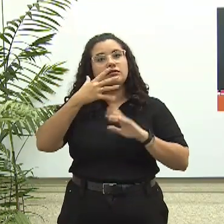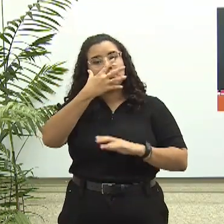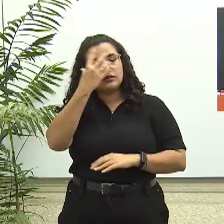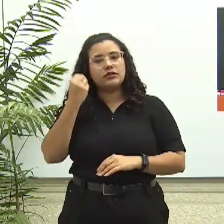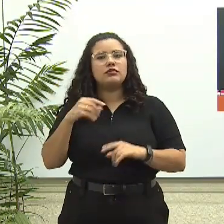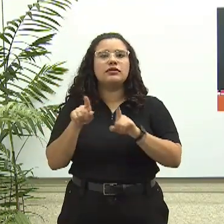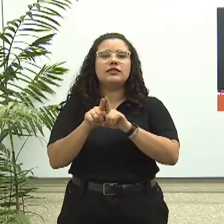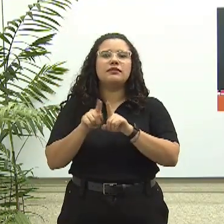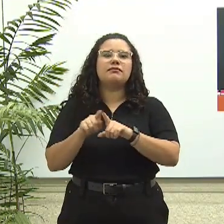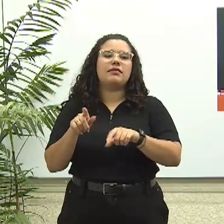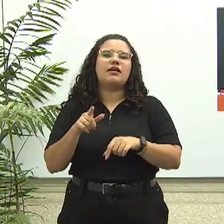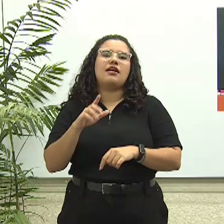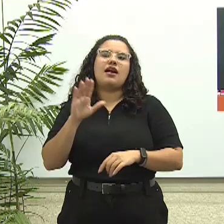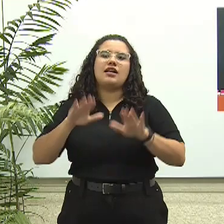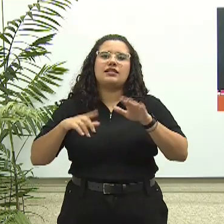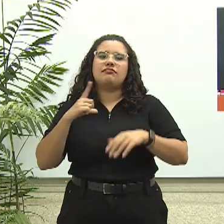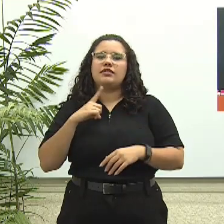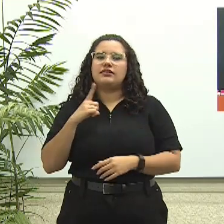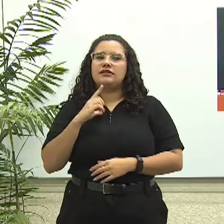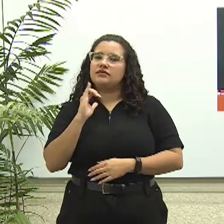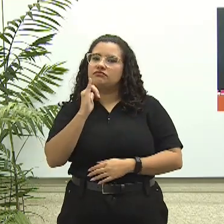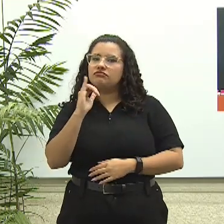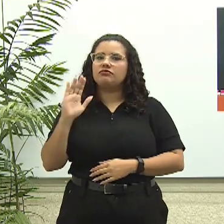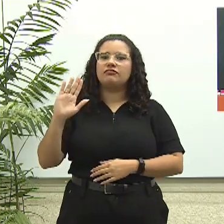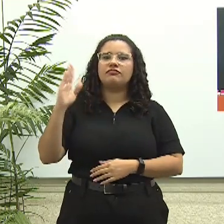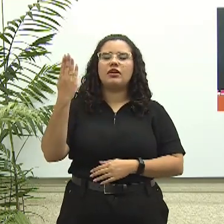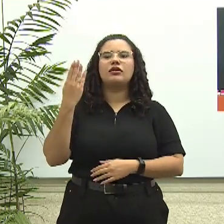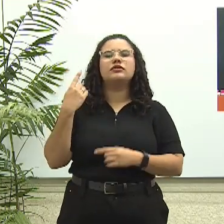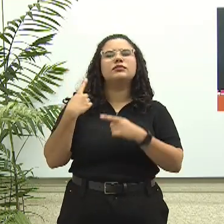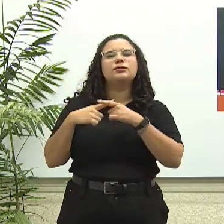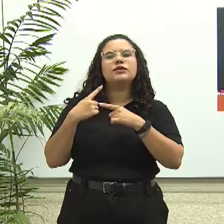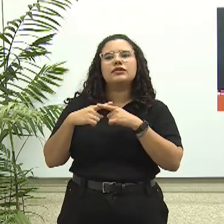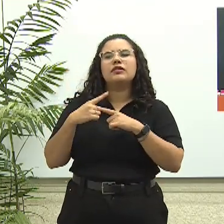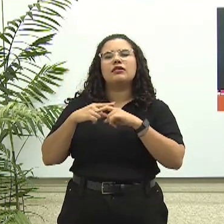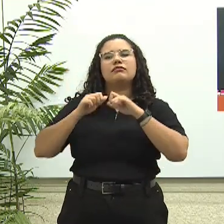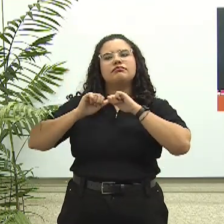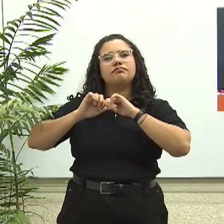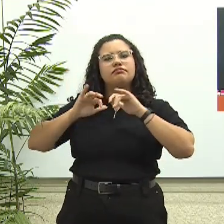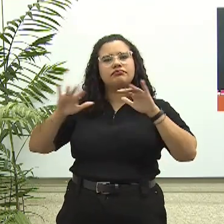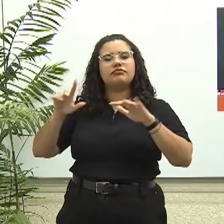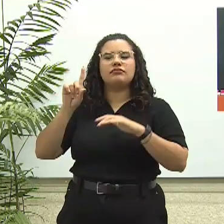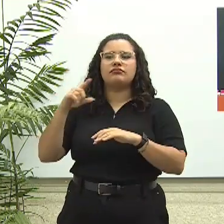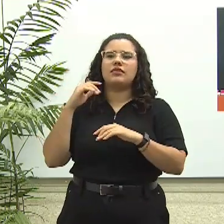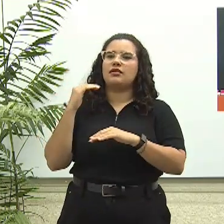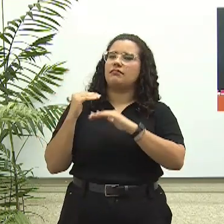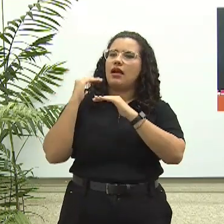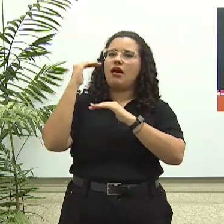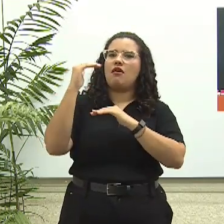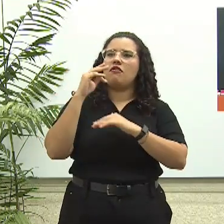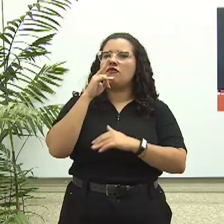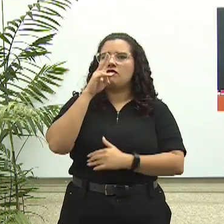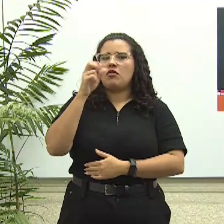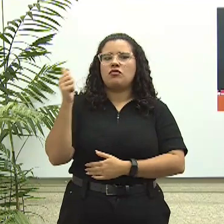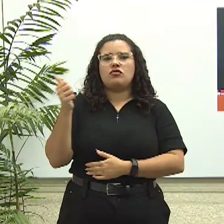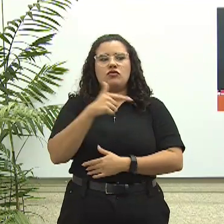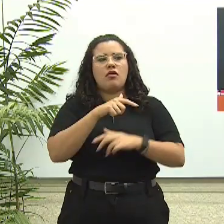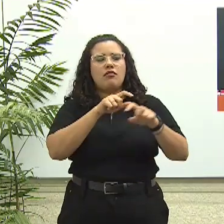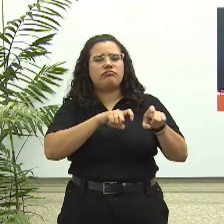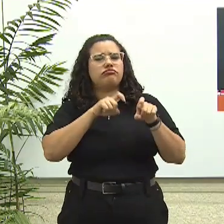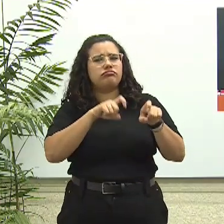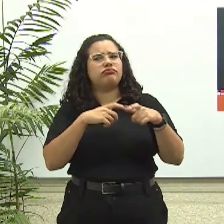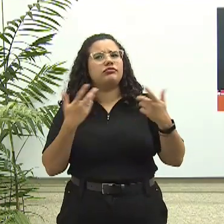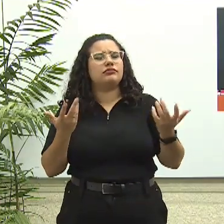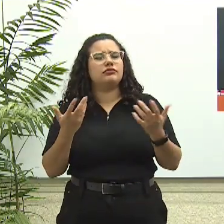a pele das fake News Por que que não consegue por que o Lobby das bigtech é mais forte do que o agronegócio em Brasília